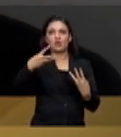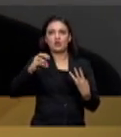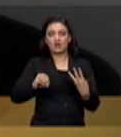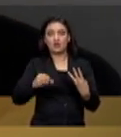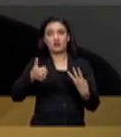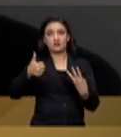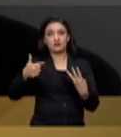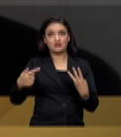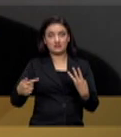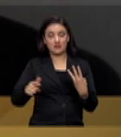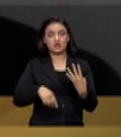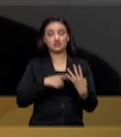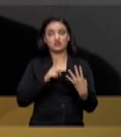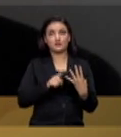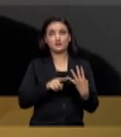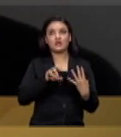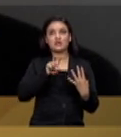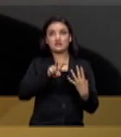50363-130-17, e a quarta,